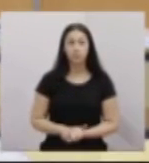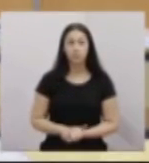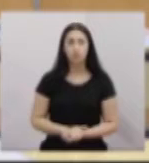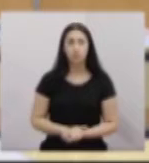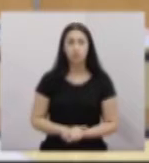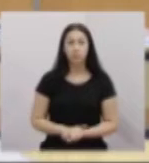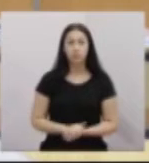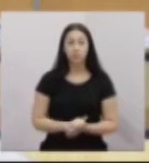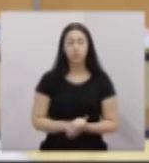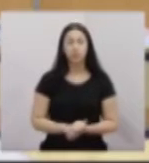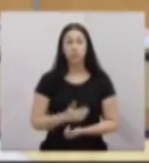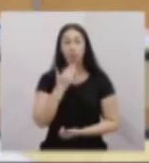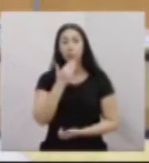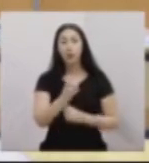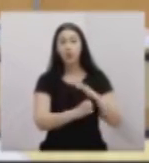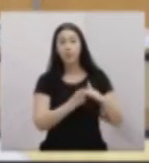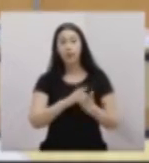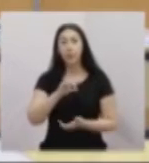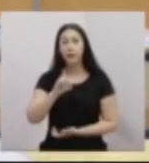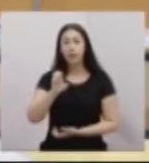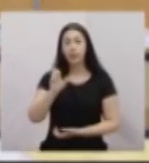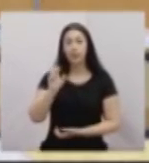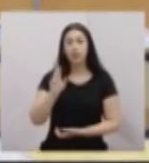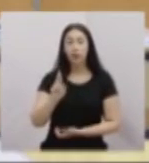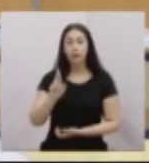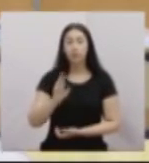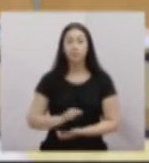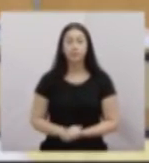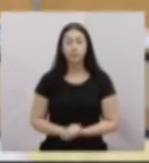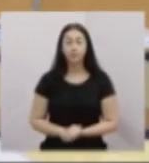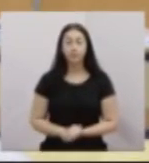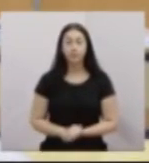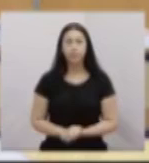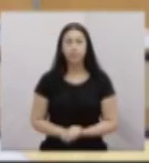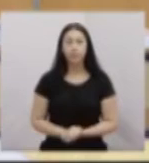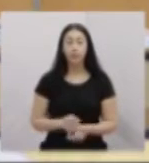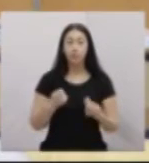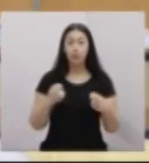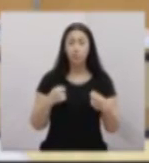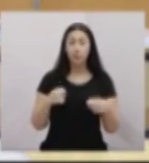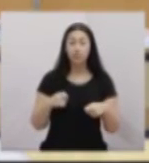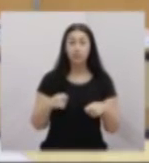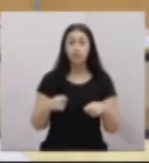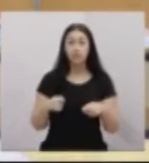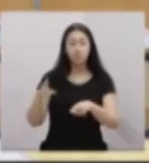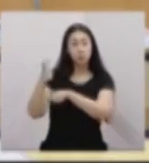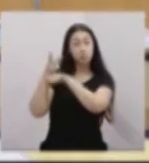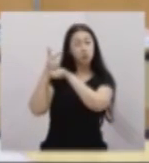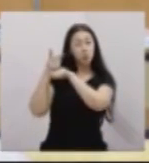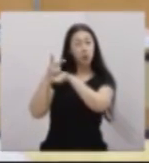Alder, Departamento de Estrada e Rodagem, solicitando a colocação de redutor de